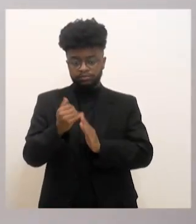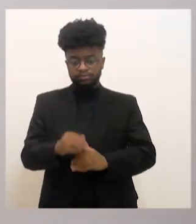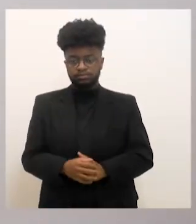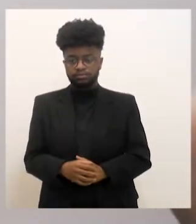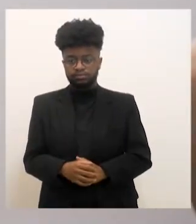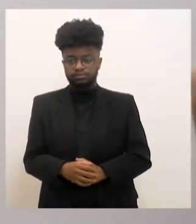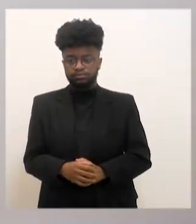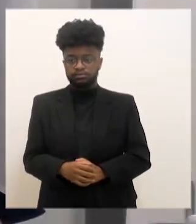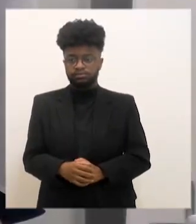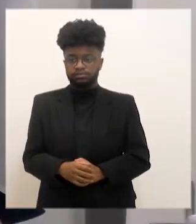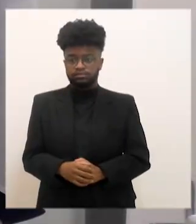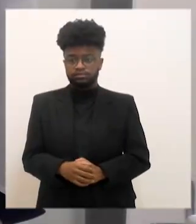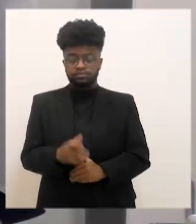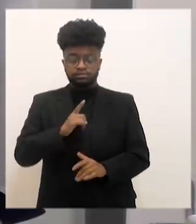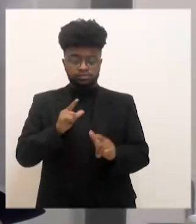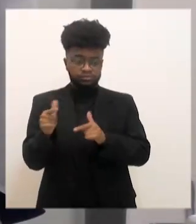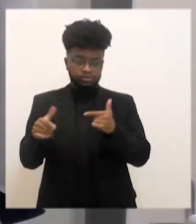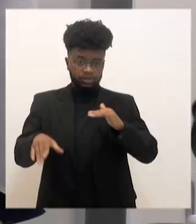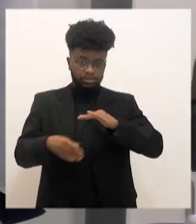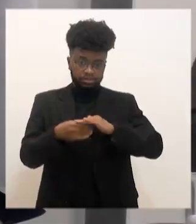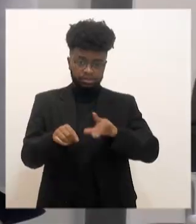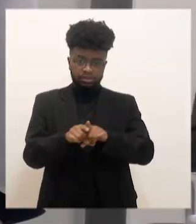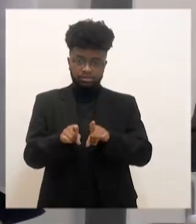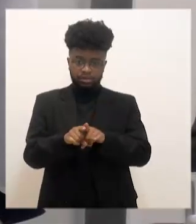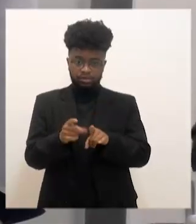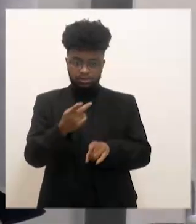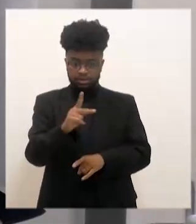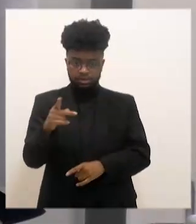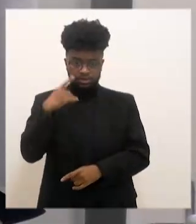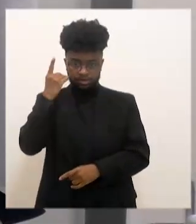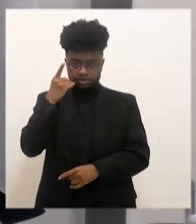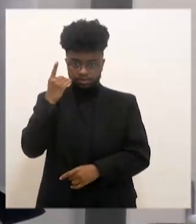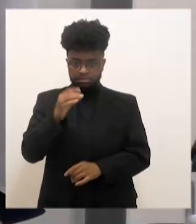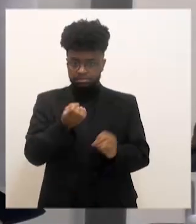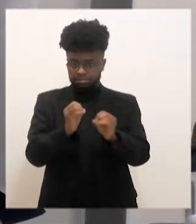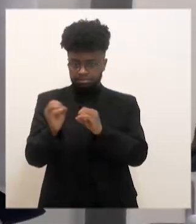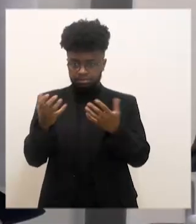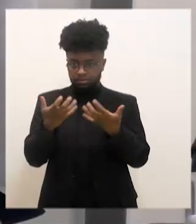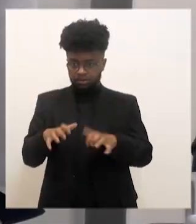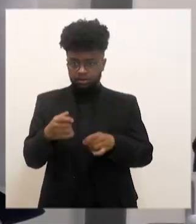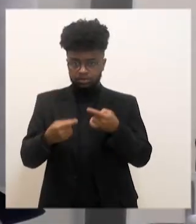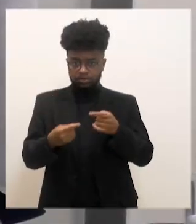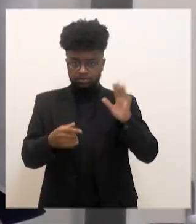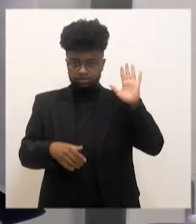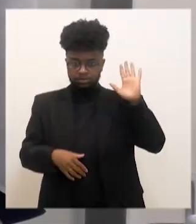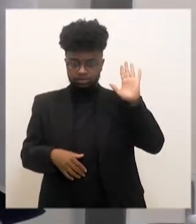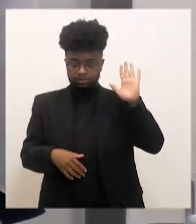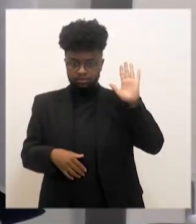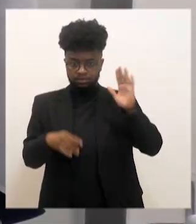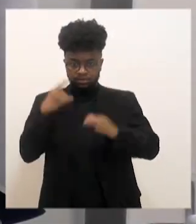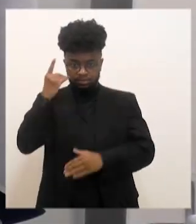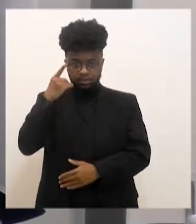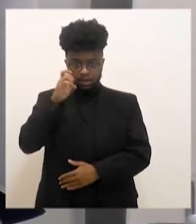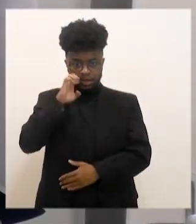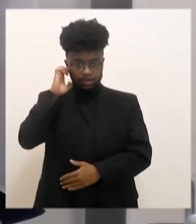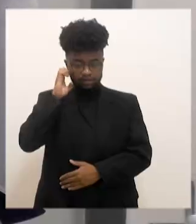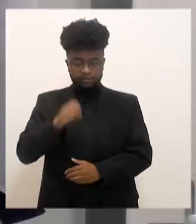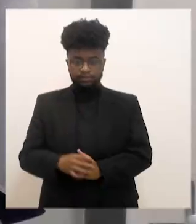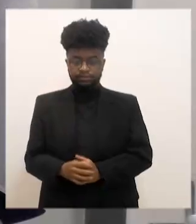Até porque virão outras emendas em plenário de outros deputados. Perfeito. Não havendo quem queira discutir, encerrar a discussão. Presidente. Pois não, deputada Élica